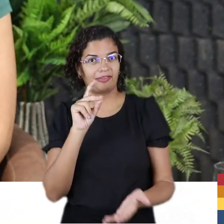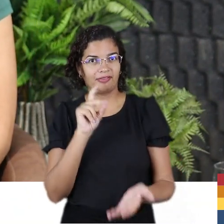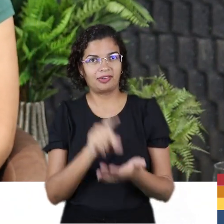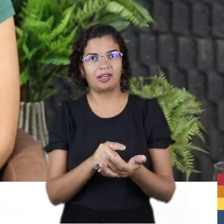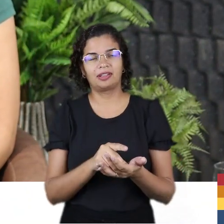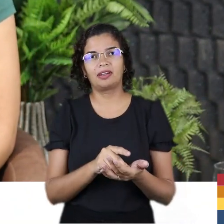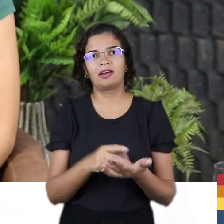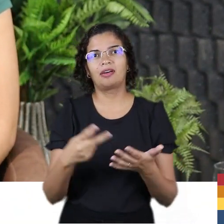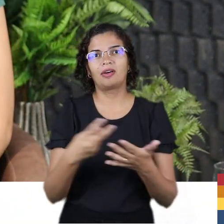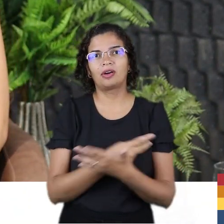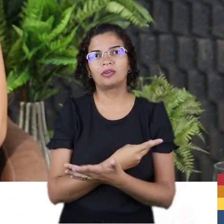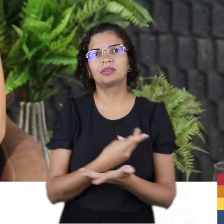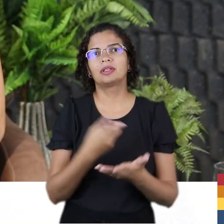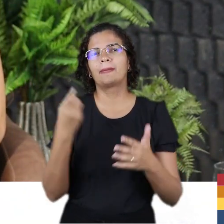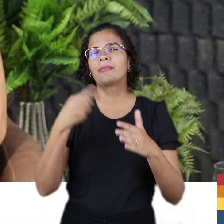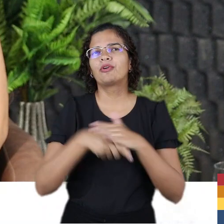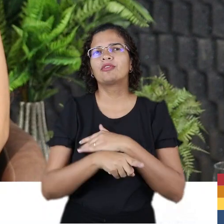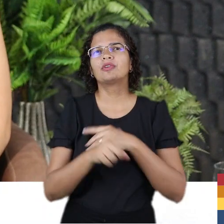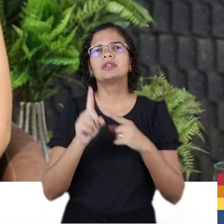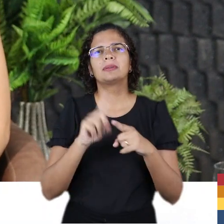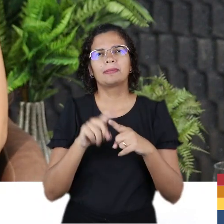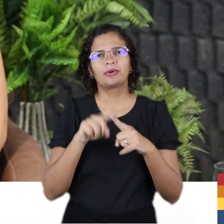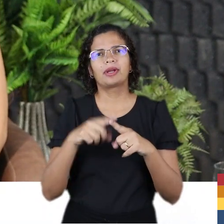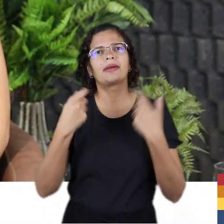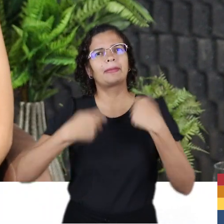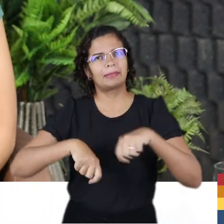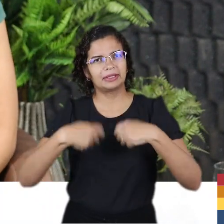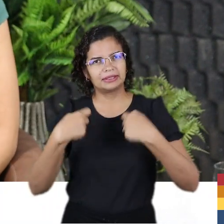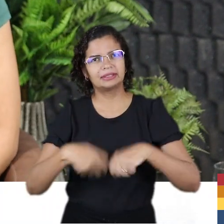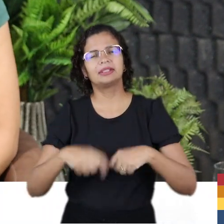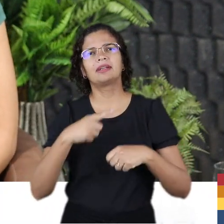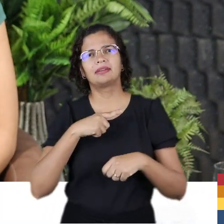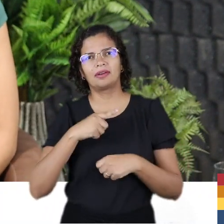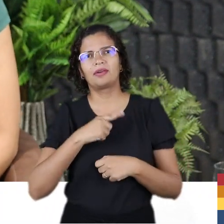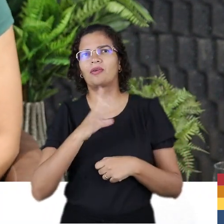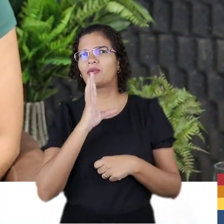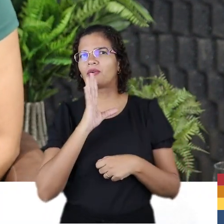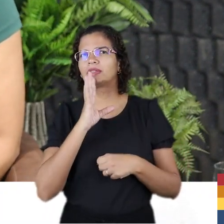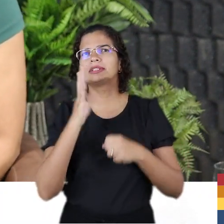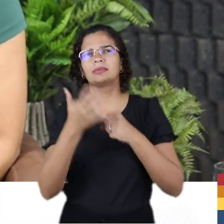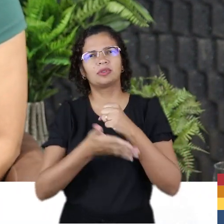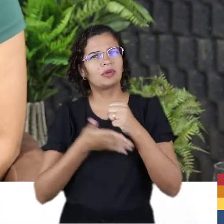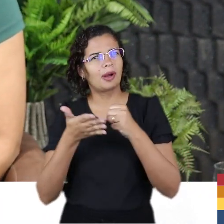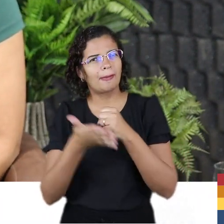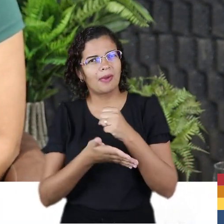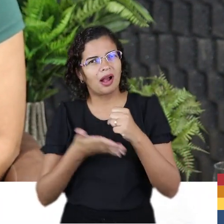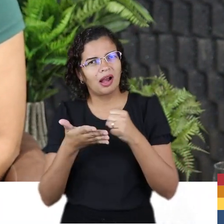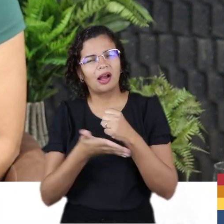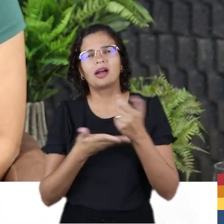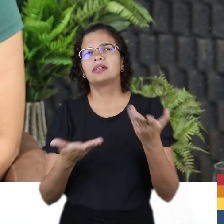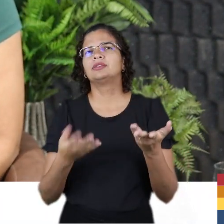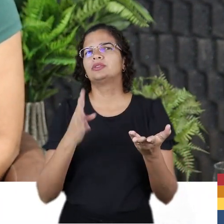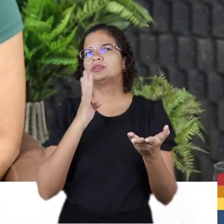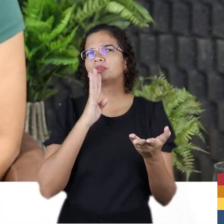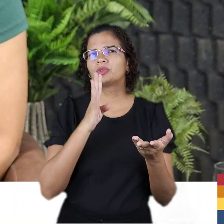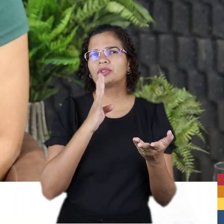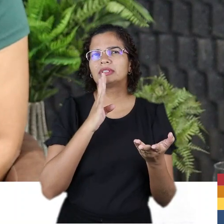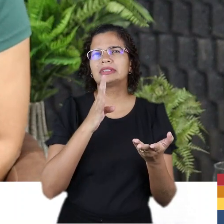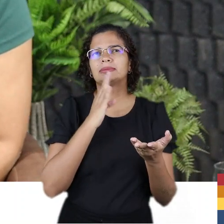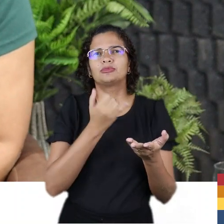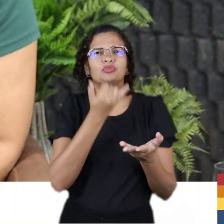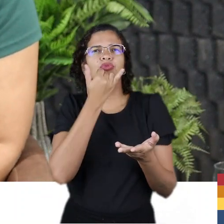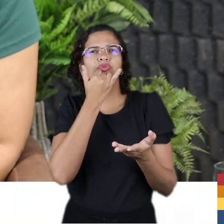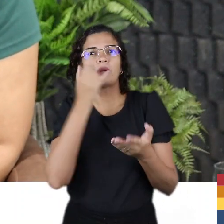né, e aí sim, é a oportunidade, né, das áreas interagirem entre elas, né, para